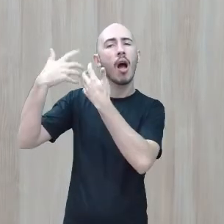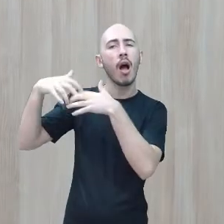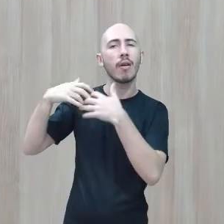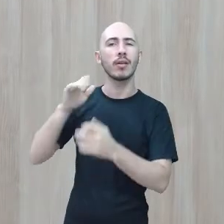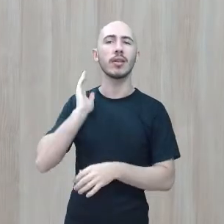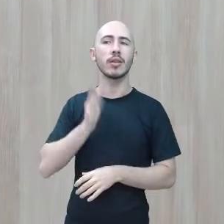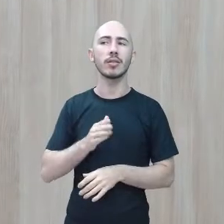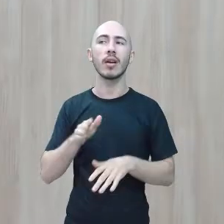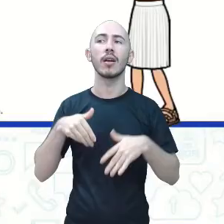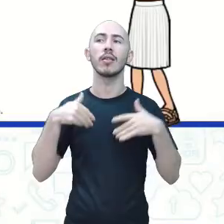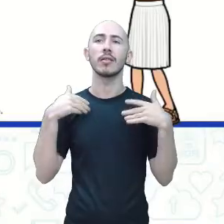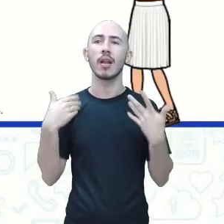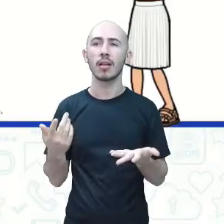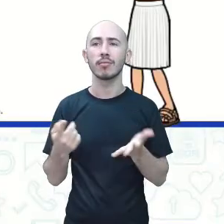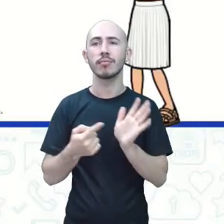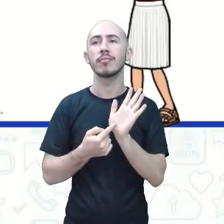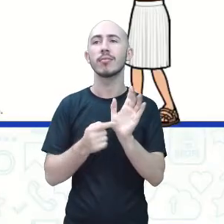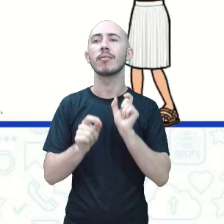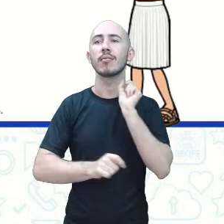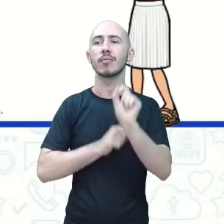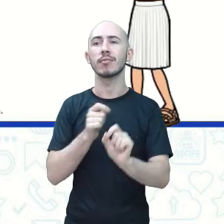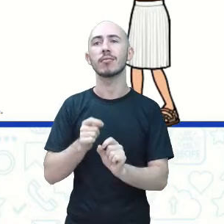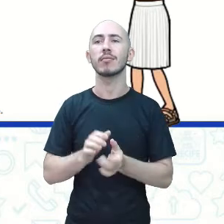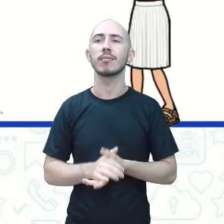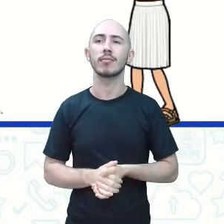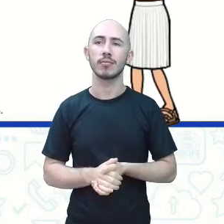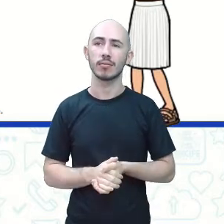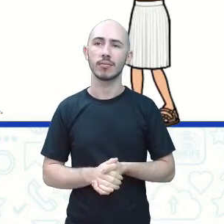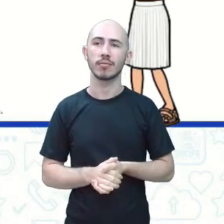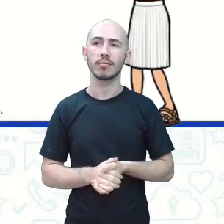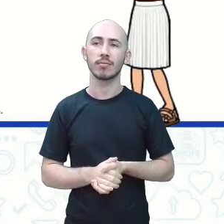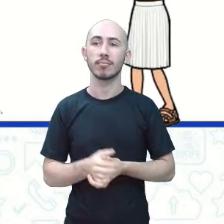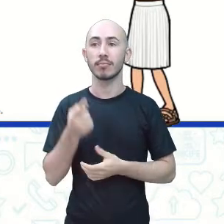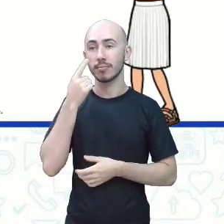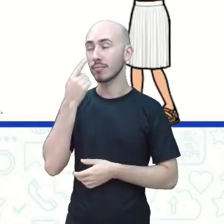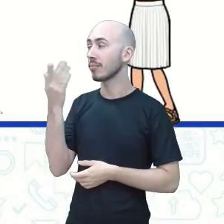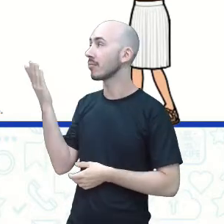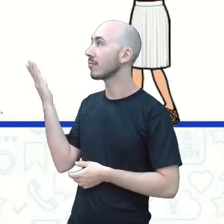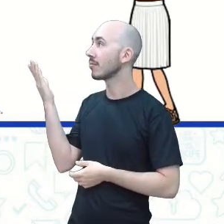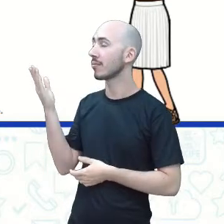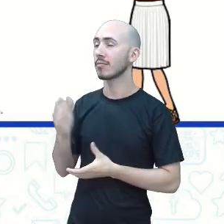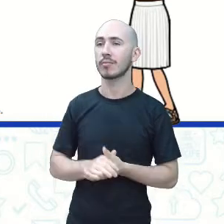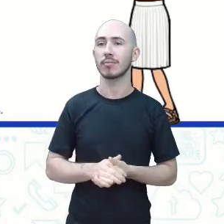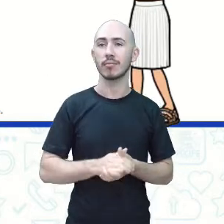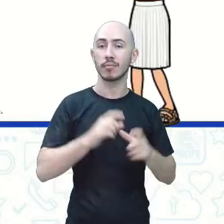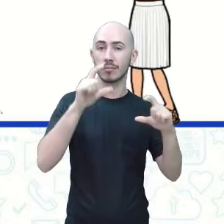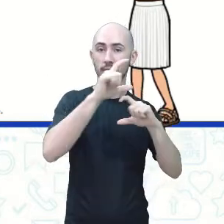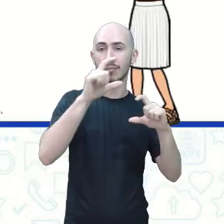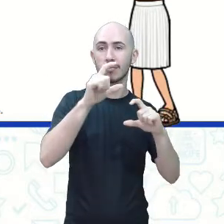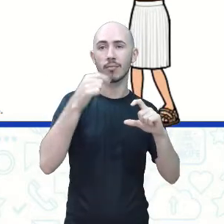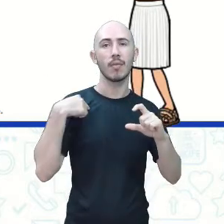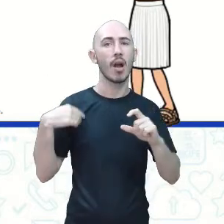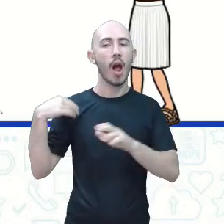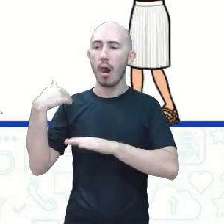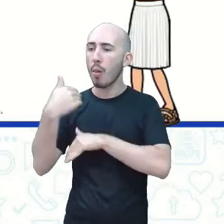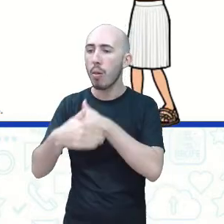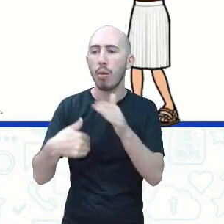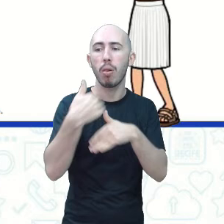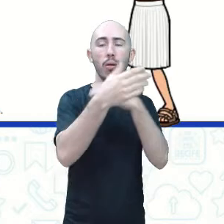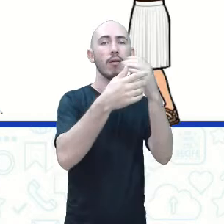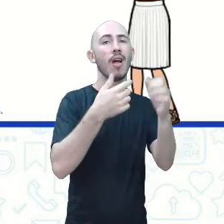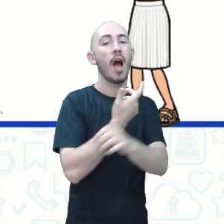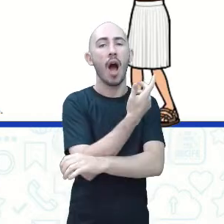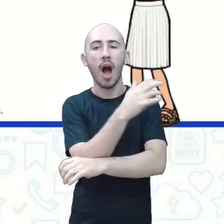reflexão. E aqui nessa charge de hoje diz o seguinte: é o progresso. Não vai ter árvore para